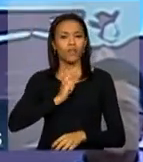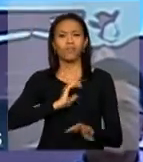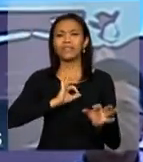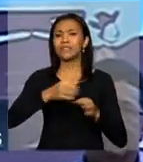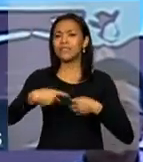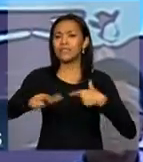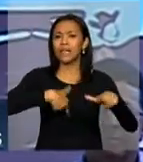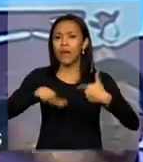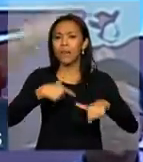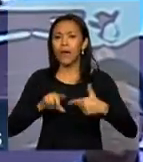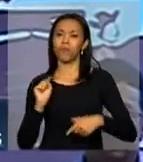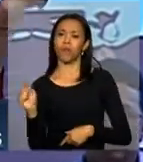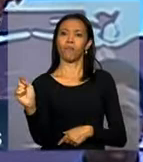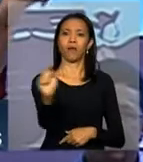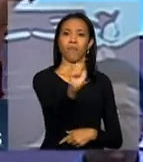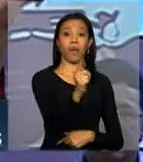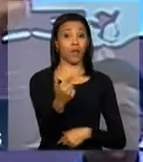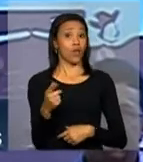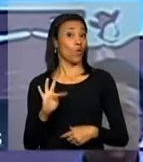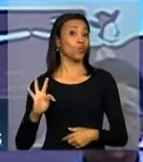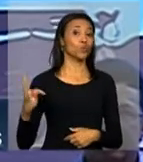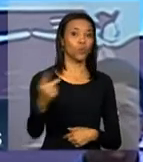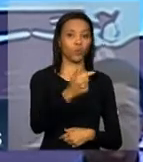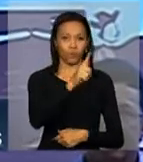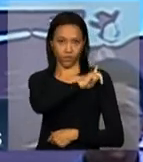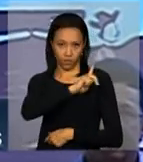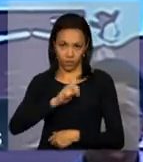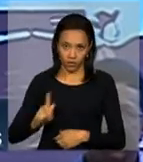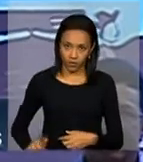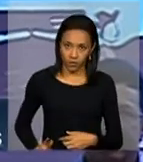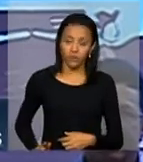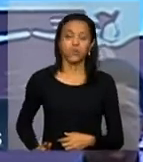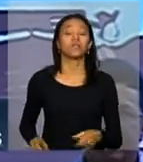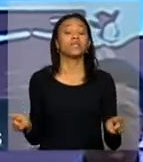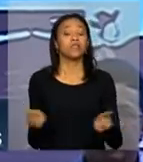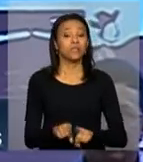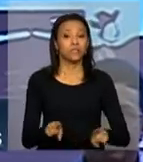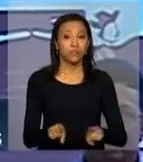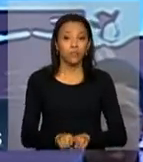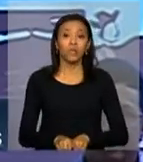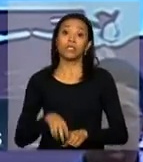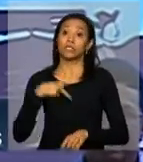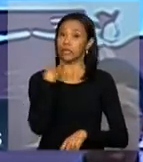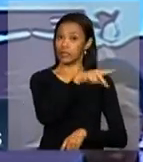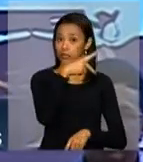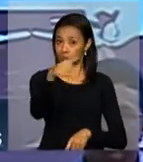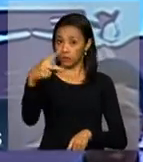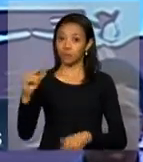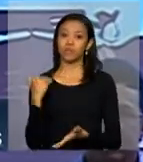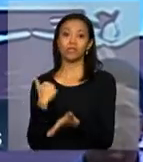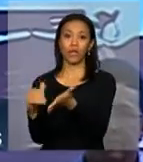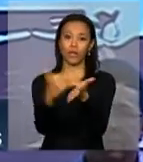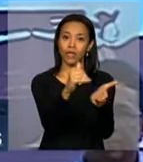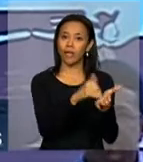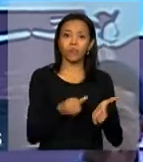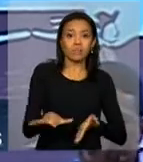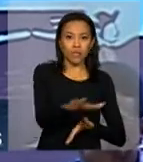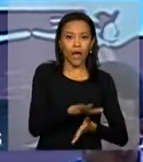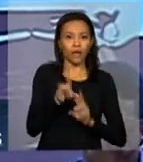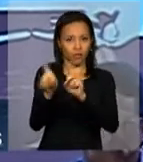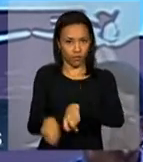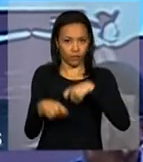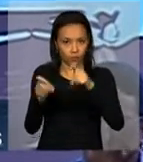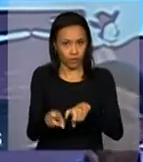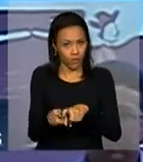os governadores, todos os governadores e seus secretários de agricultura,